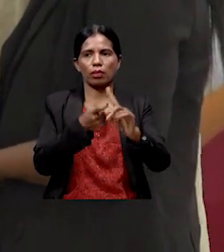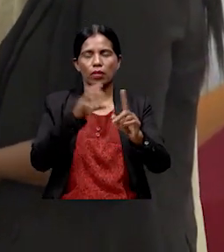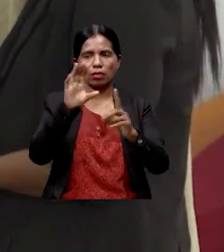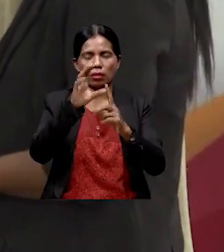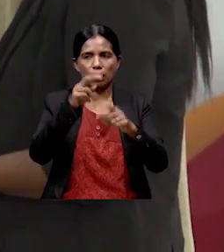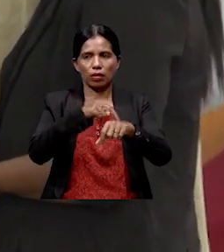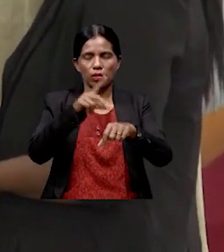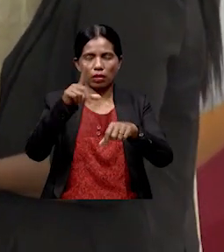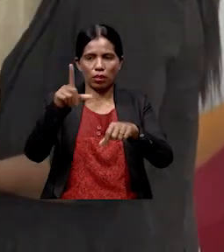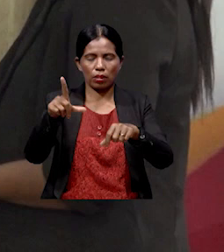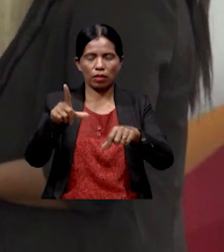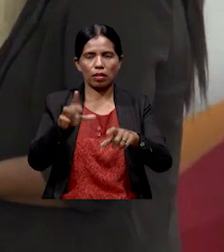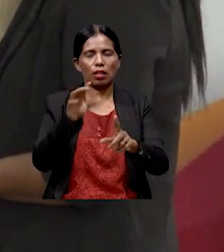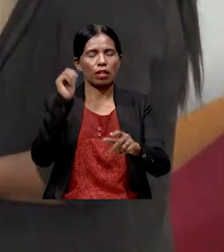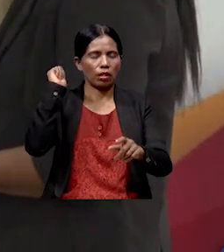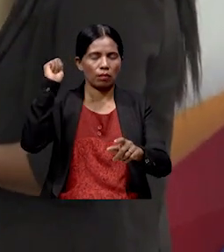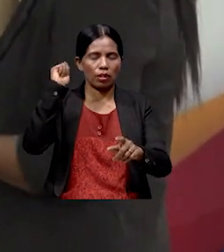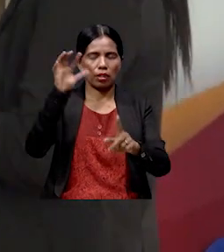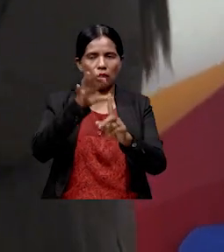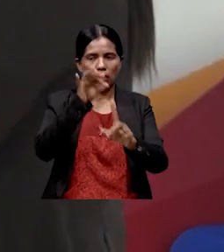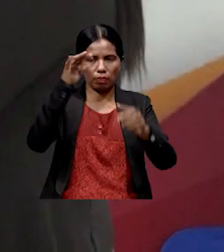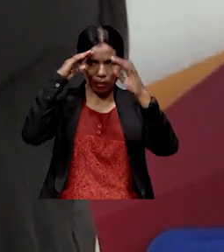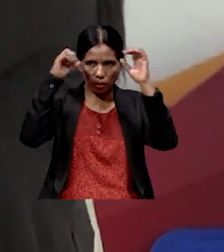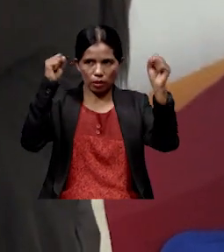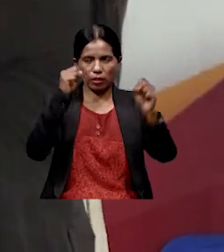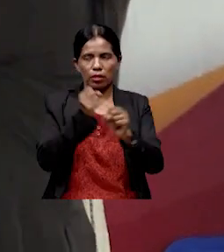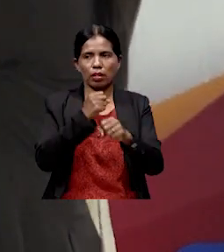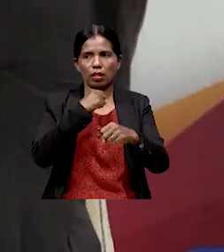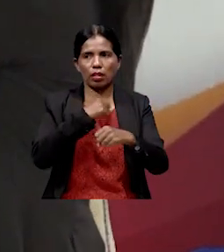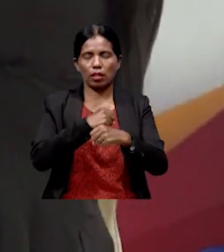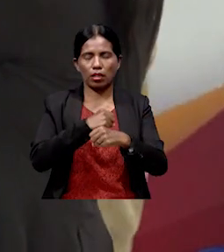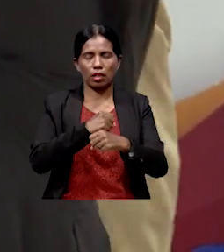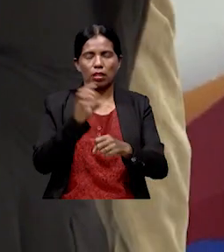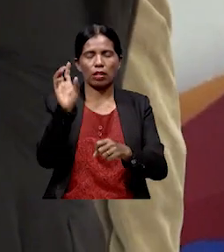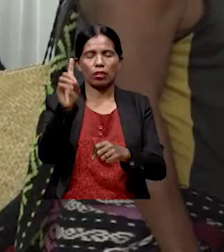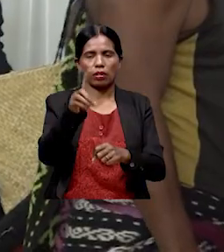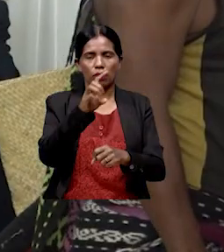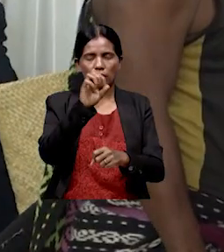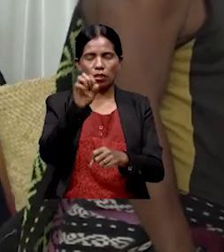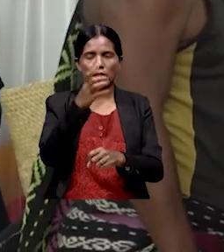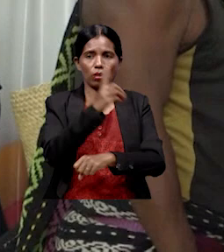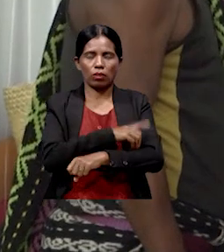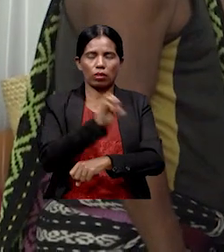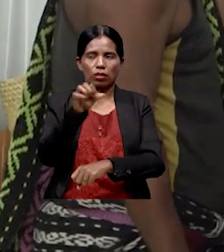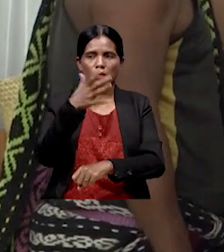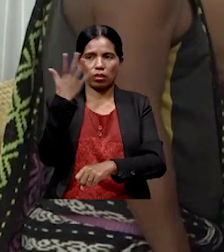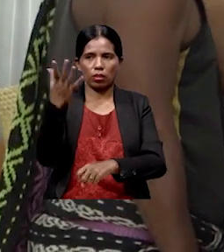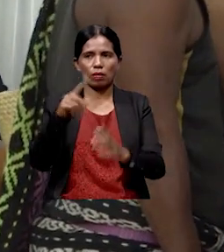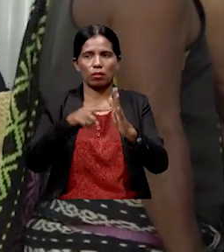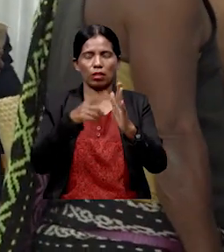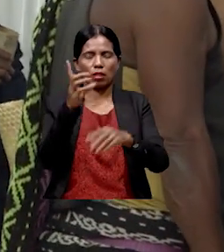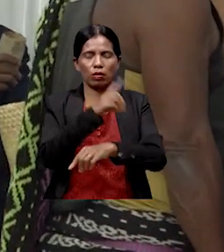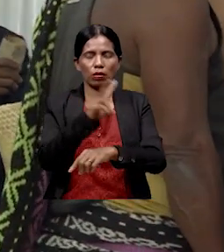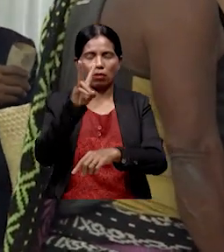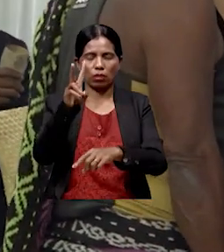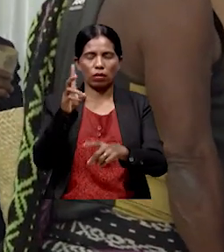Eleição kampanya belisaun presidencial tinang ne sihalau durante loron Sanulo Resing 5 hahu husi loron rua to loron